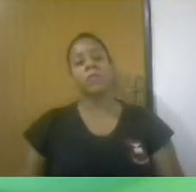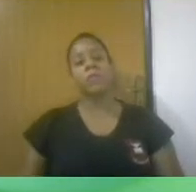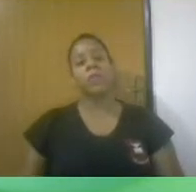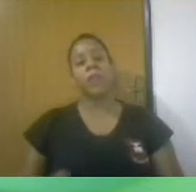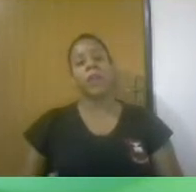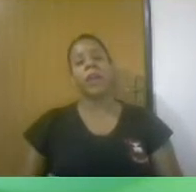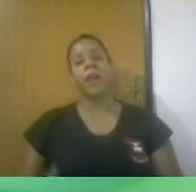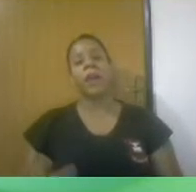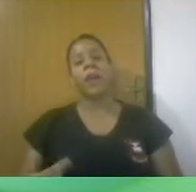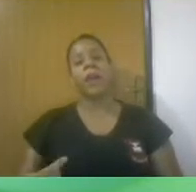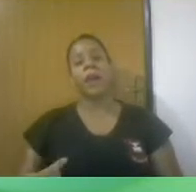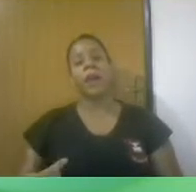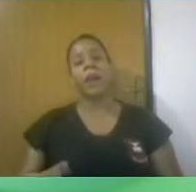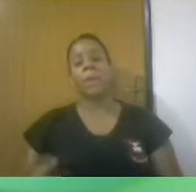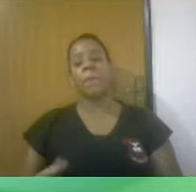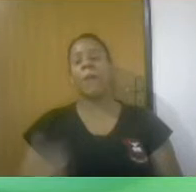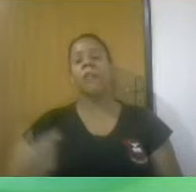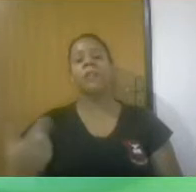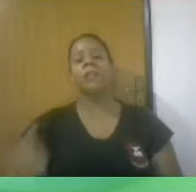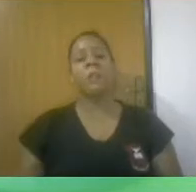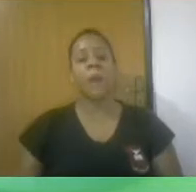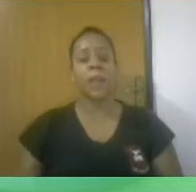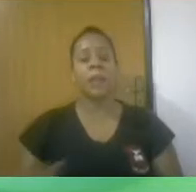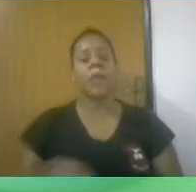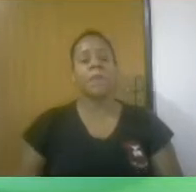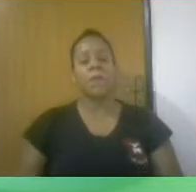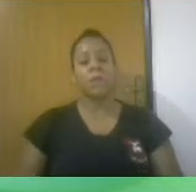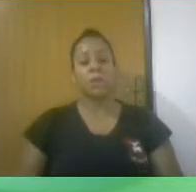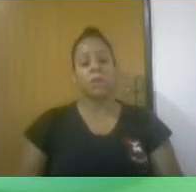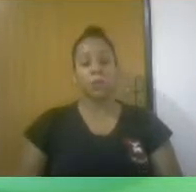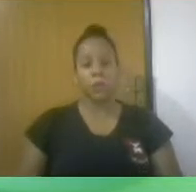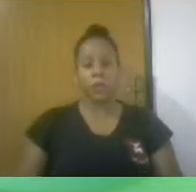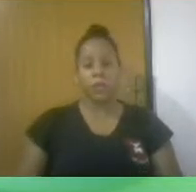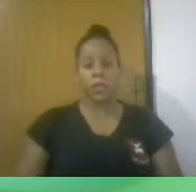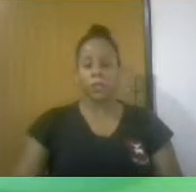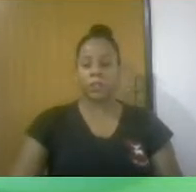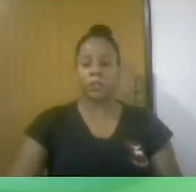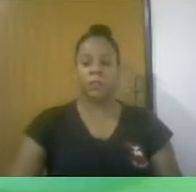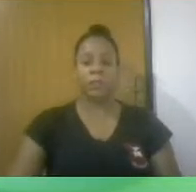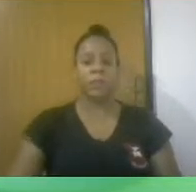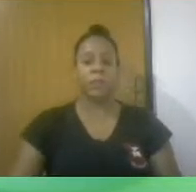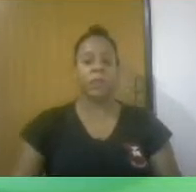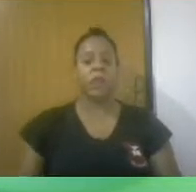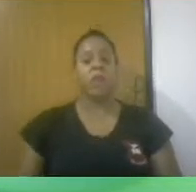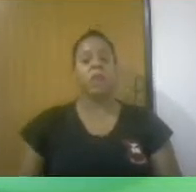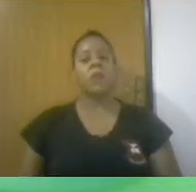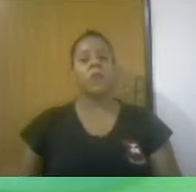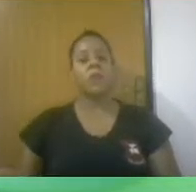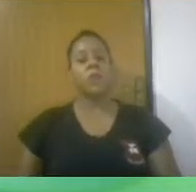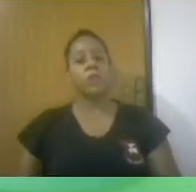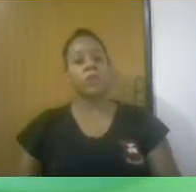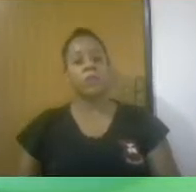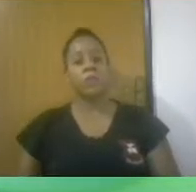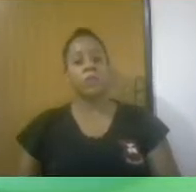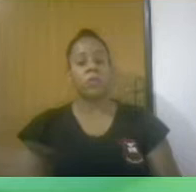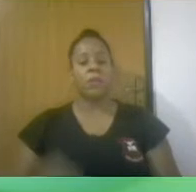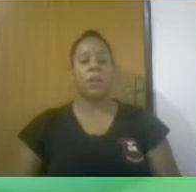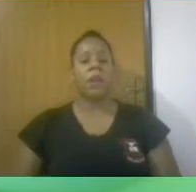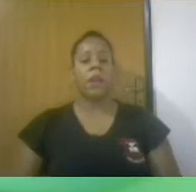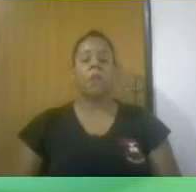os índios, né, a participarem dessa cultura deles. O segundo